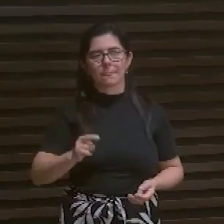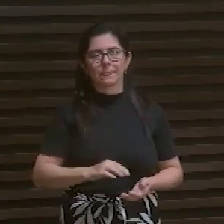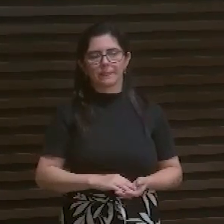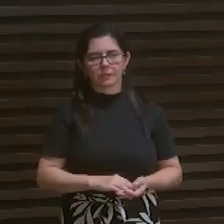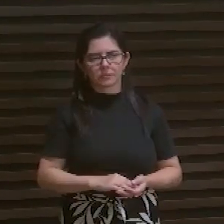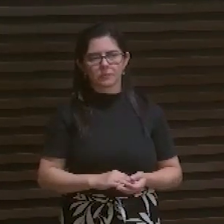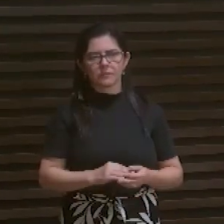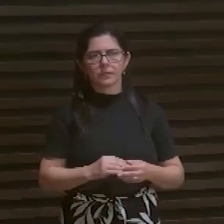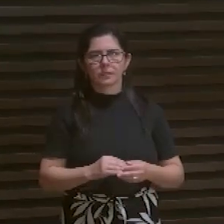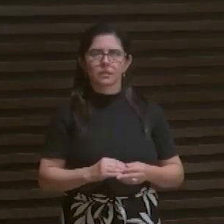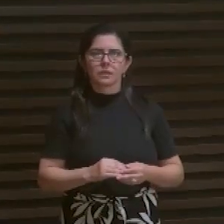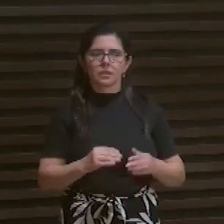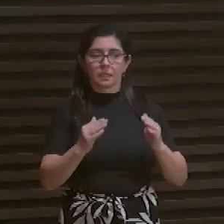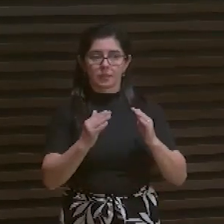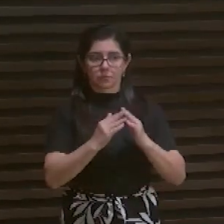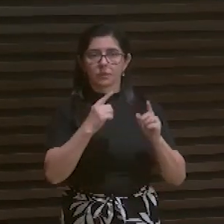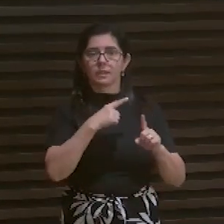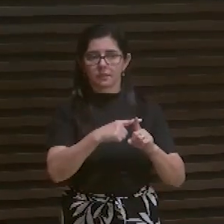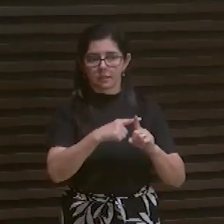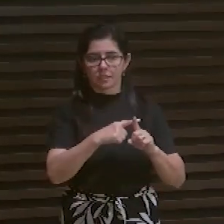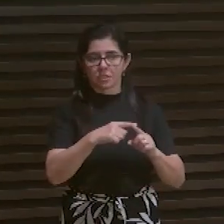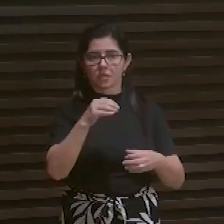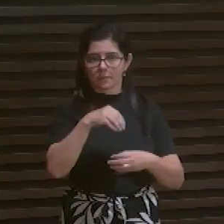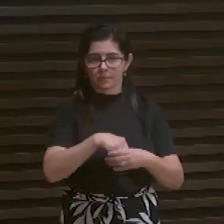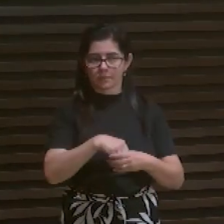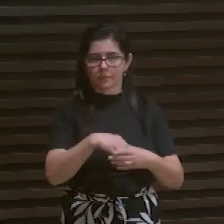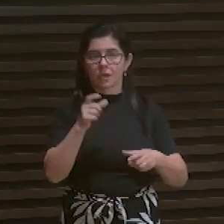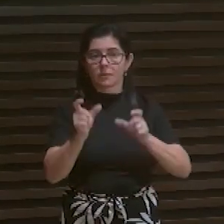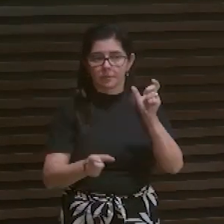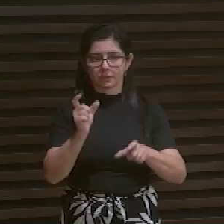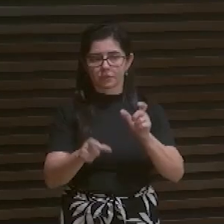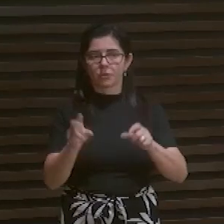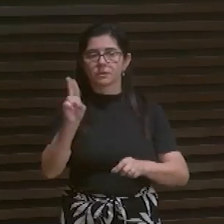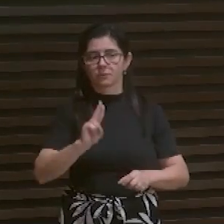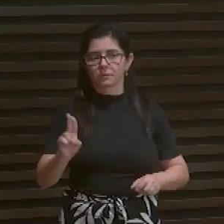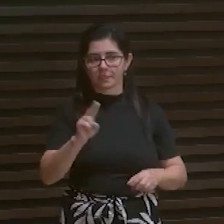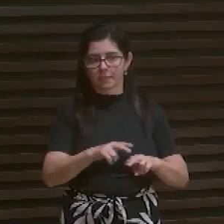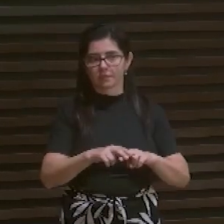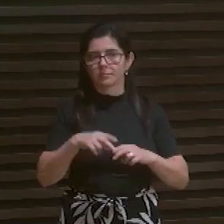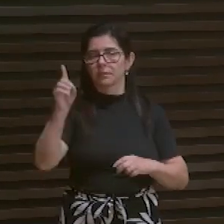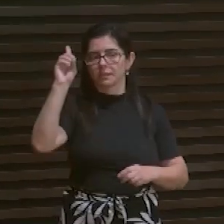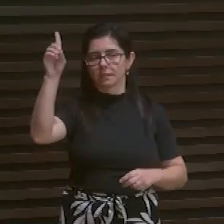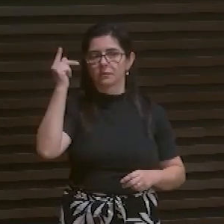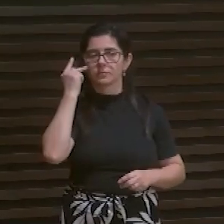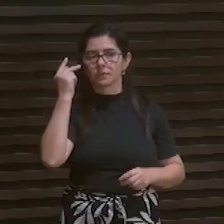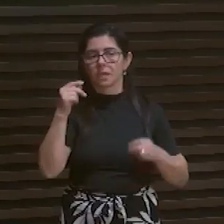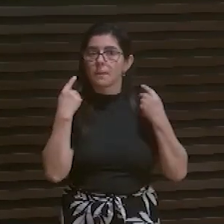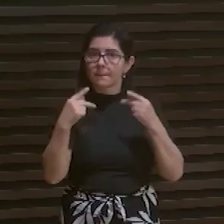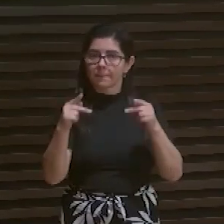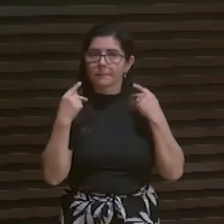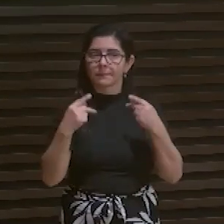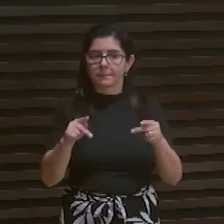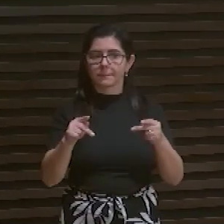da igreja, homens são ferramentas. Eu estou aqui em cima, mas nem por isso eu